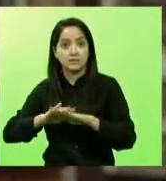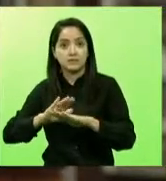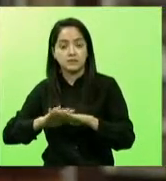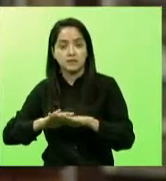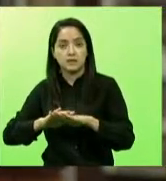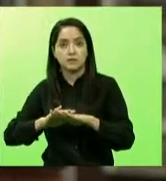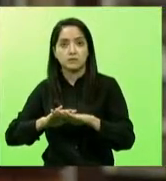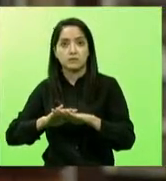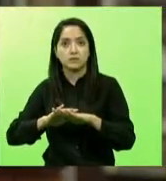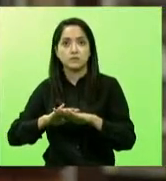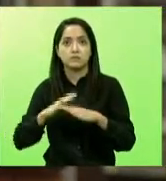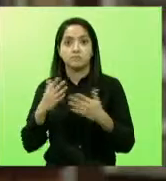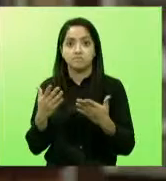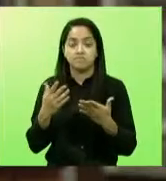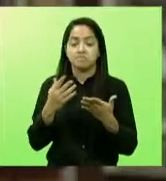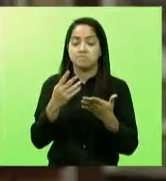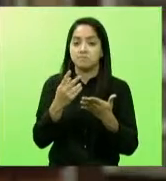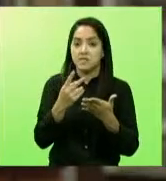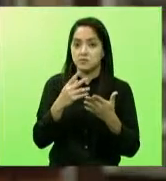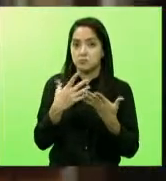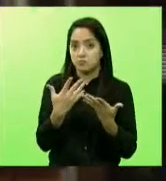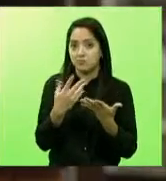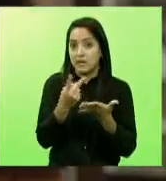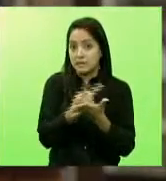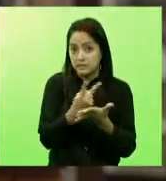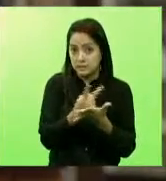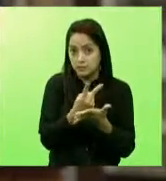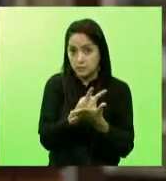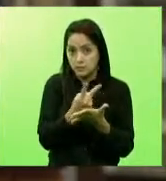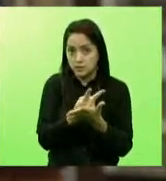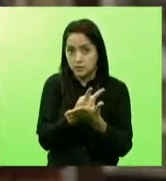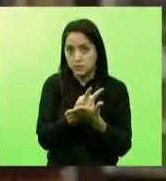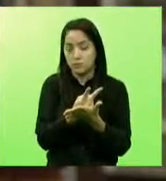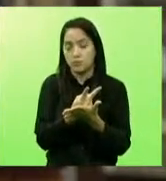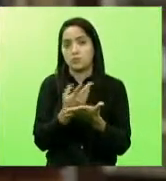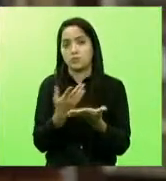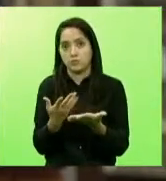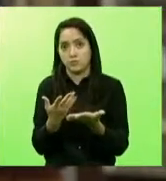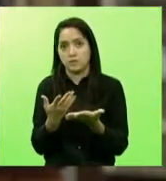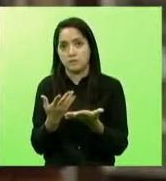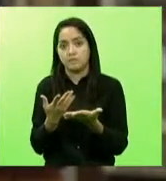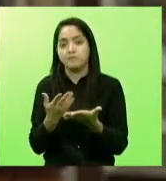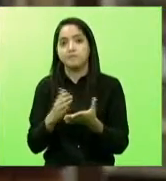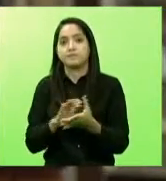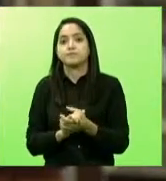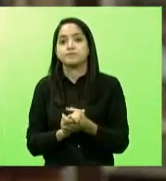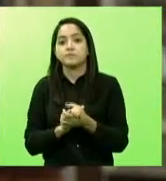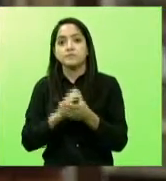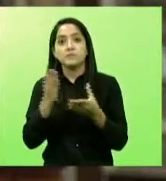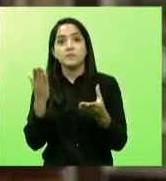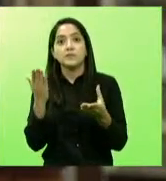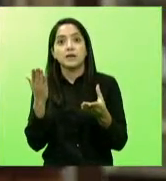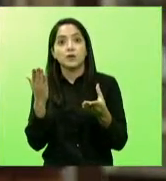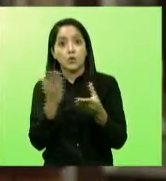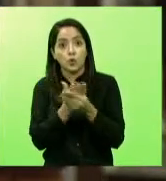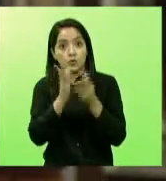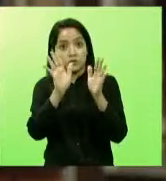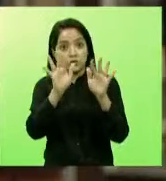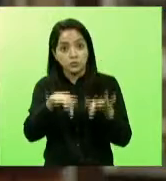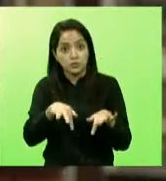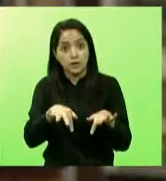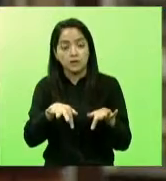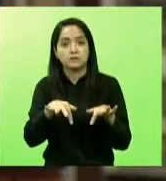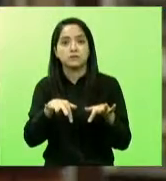e que mesmo admiti-lo sendo um erro, mesmo admitindo sendo um erro da coisa julgada inconstitucional,